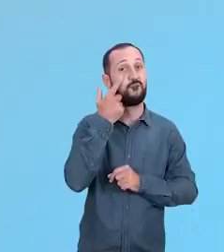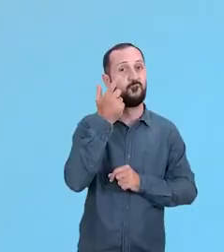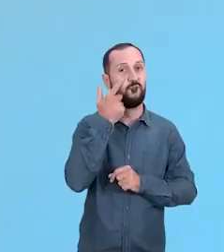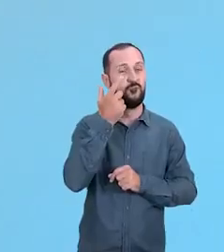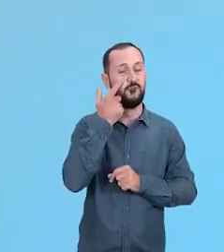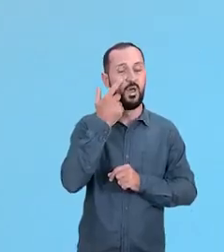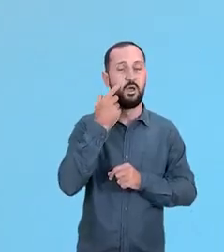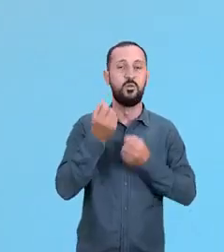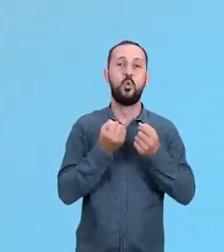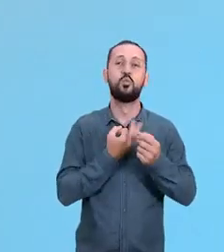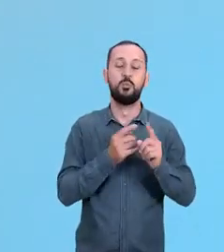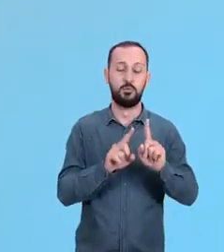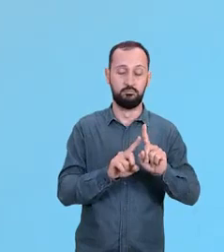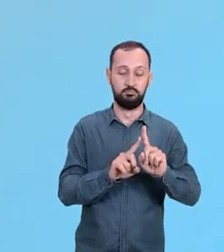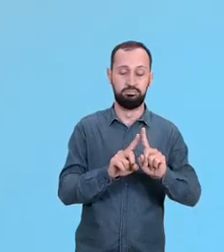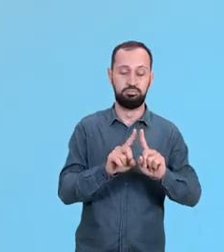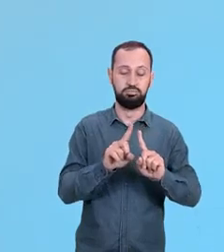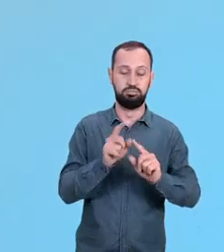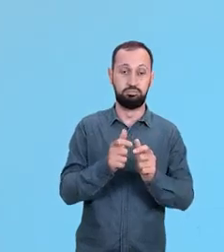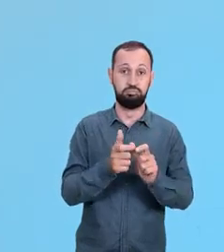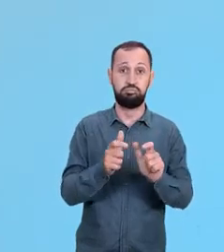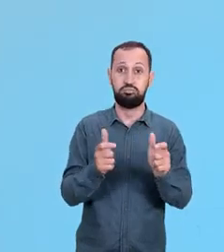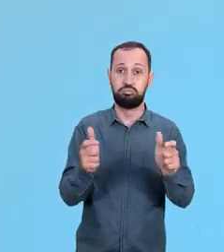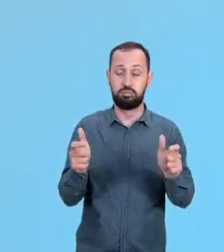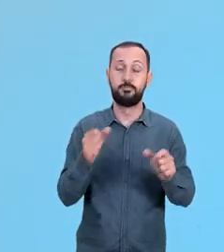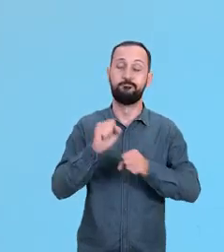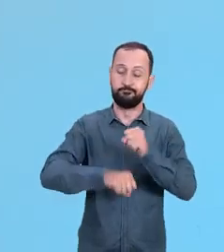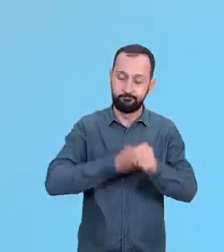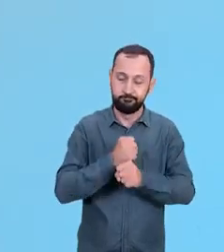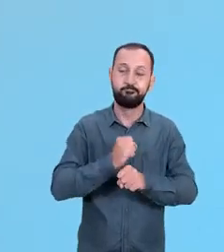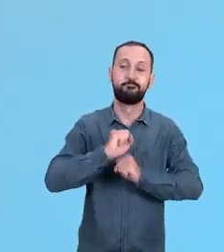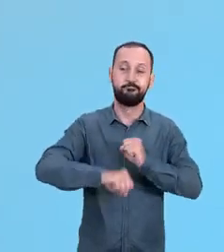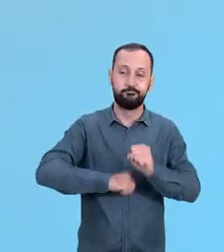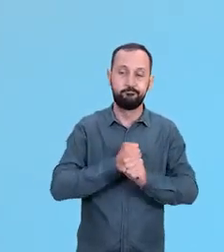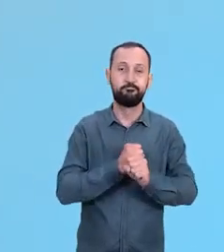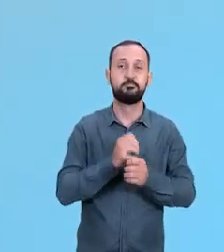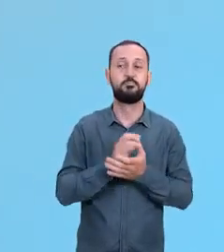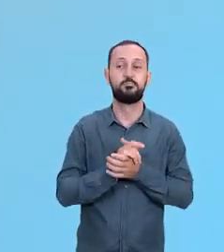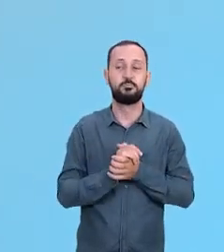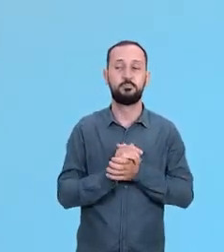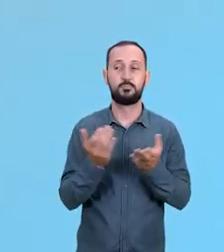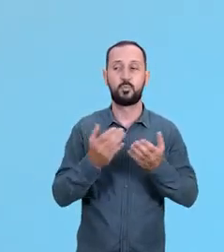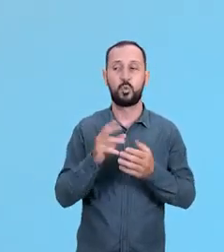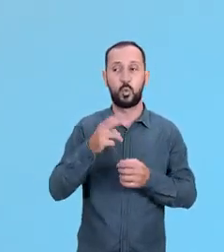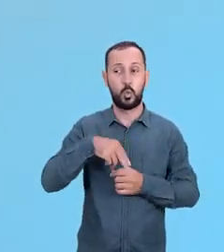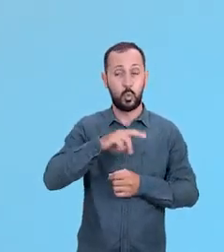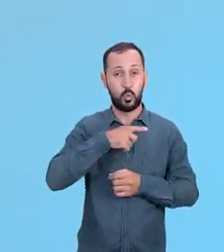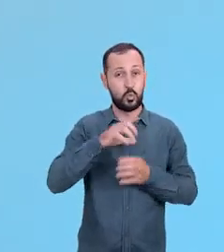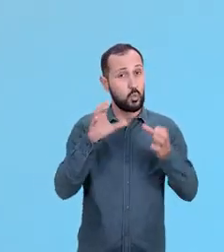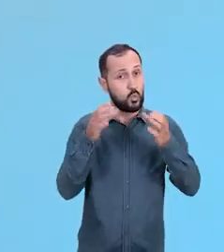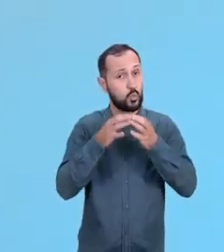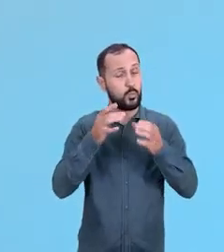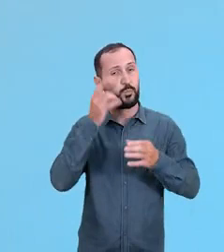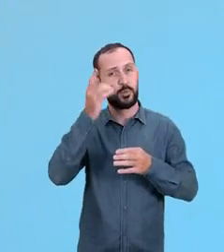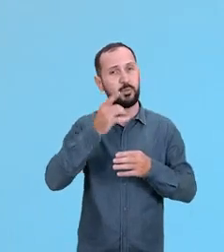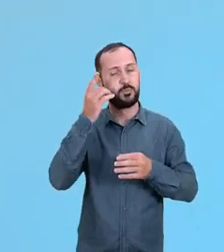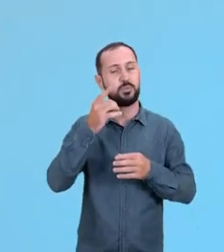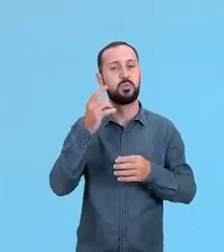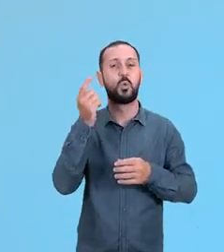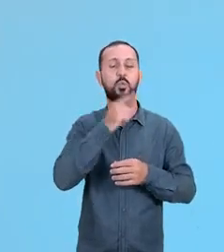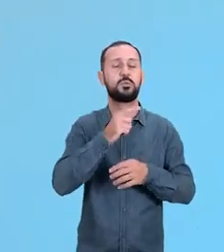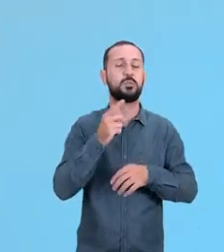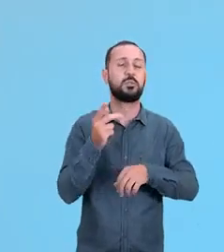presenciando, o aumento dela ano a ano. Né? E agora nós, através da Frente Parlamentar,